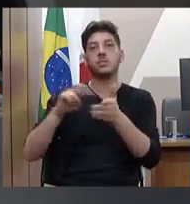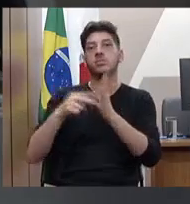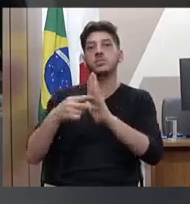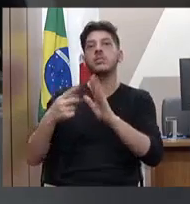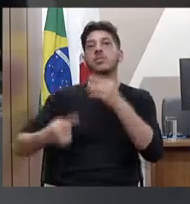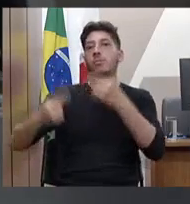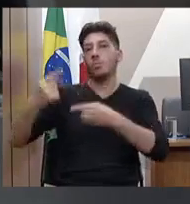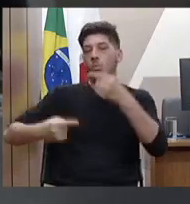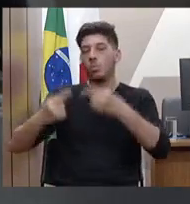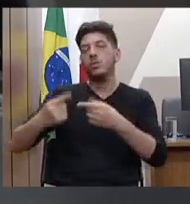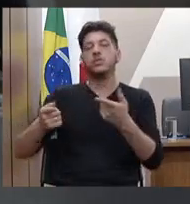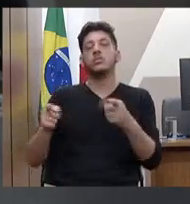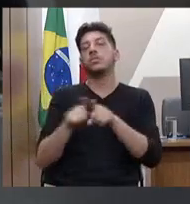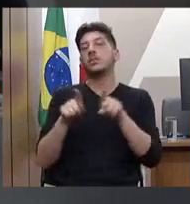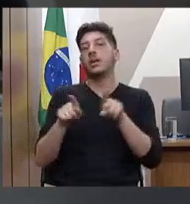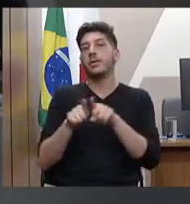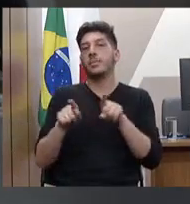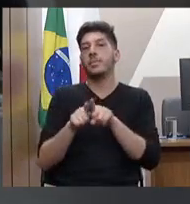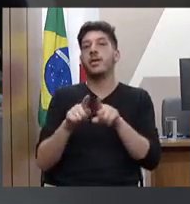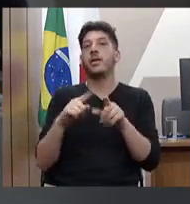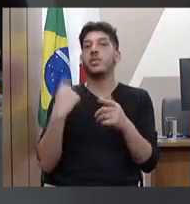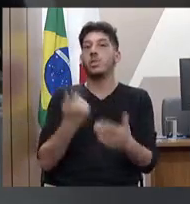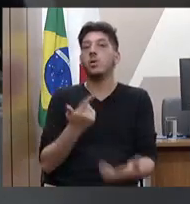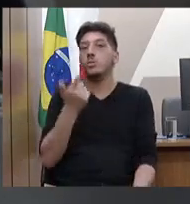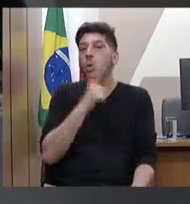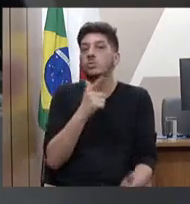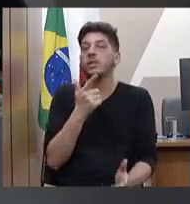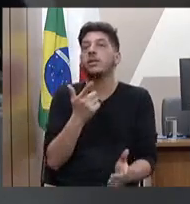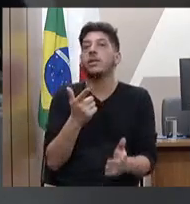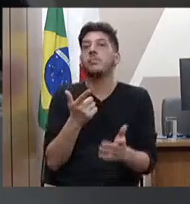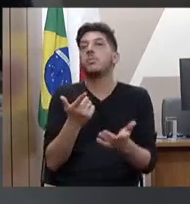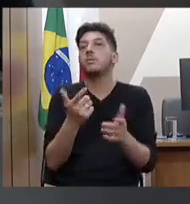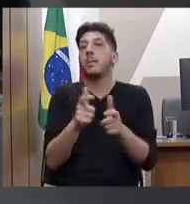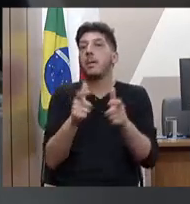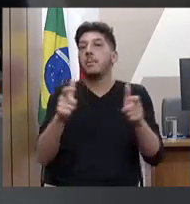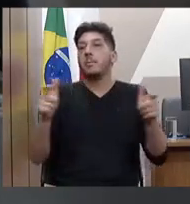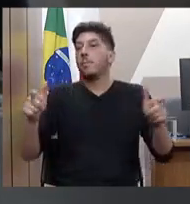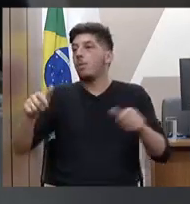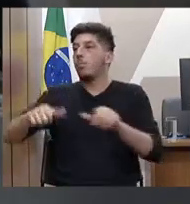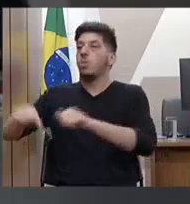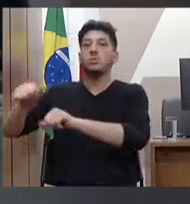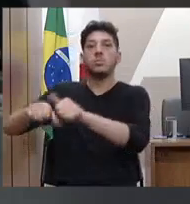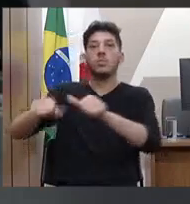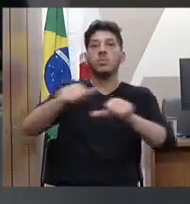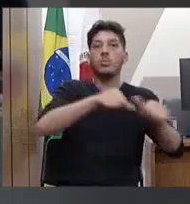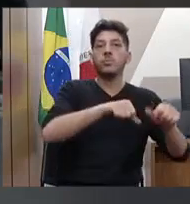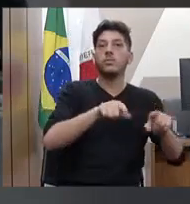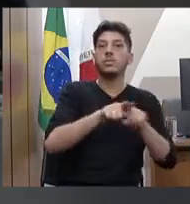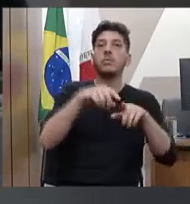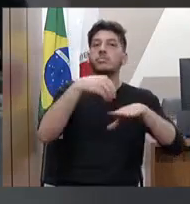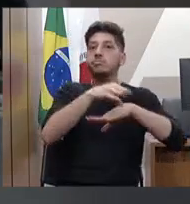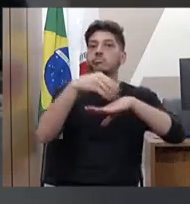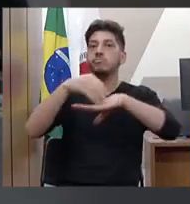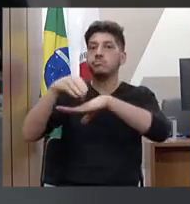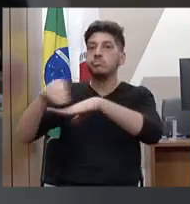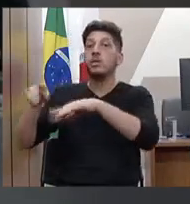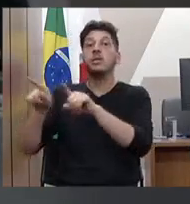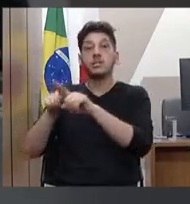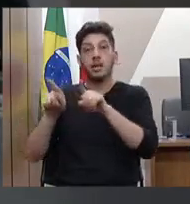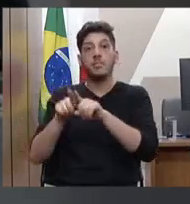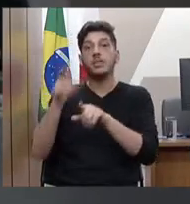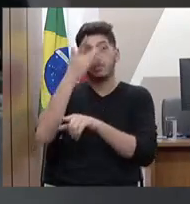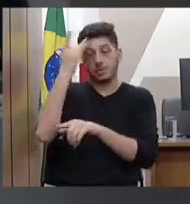de políticas Para que sejam aumentadas as notificações de capacitação dos agentes de saúde para que